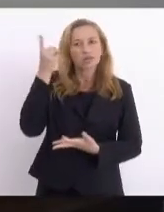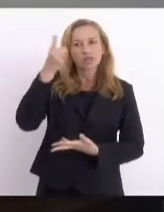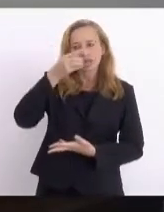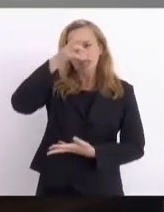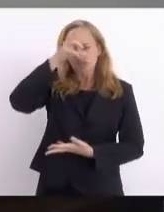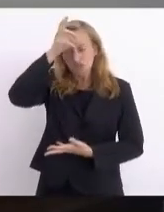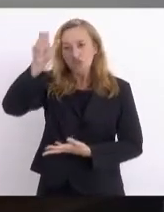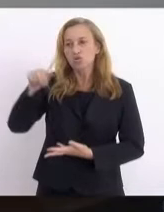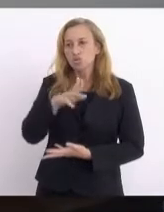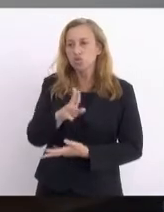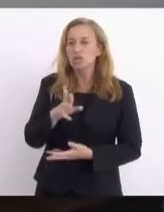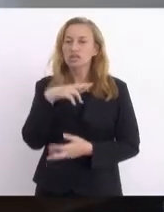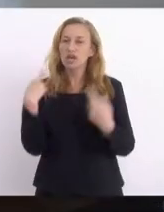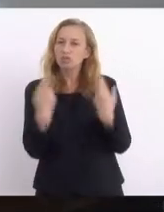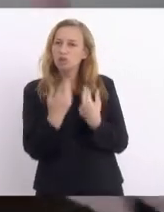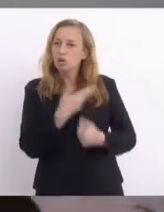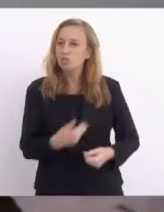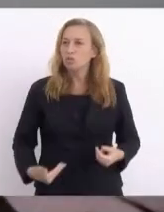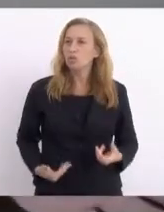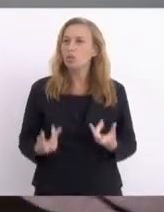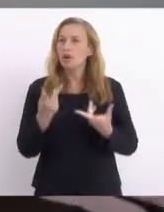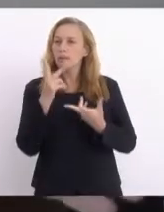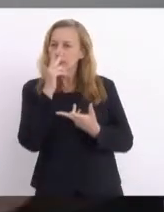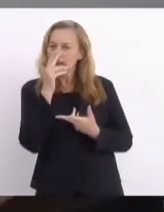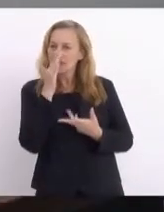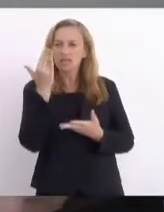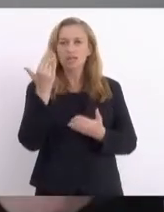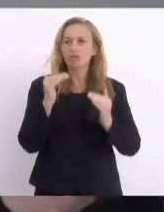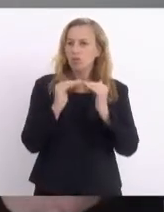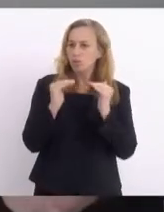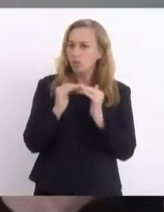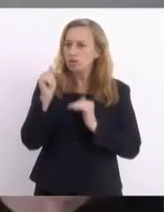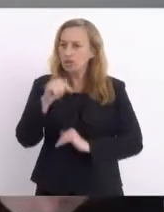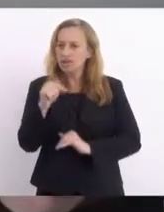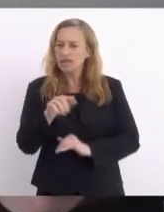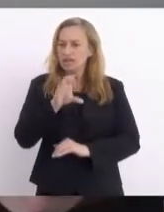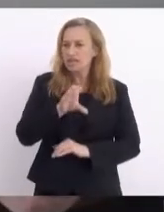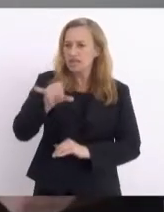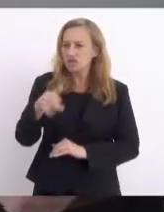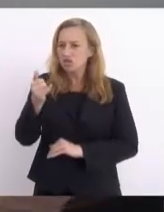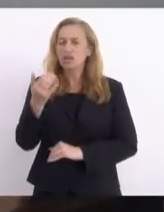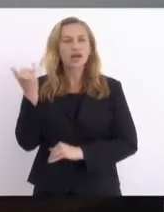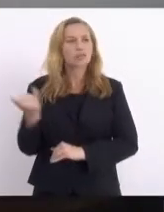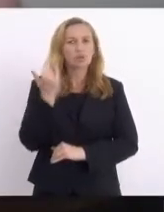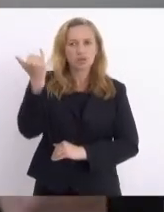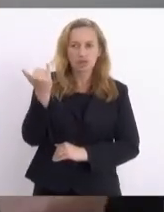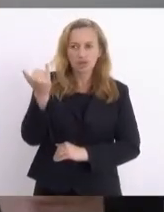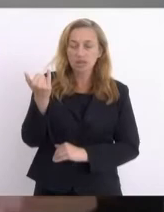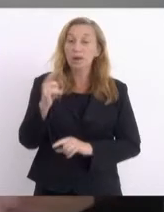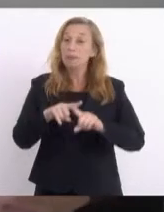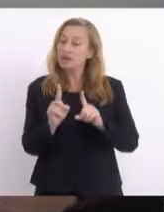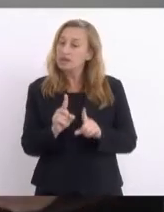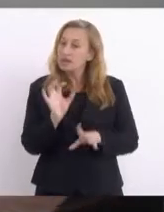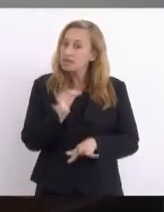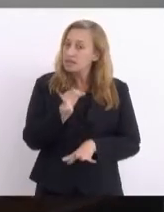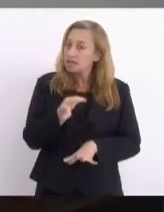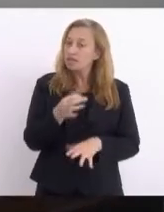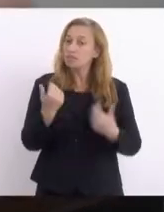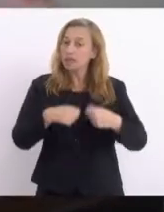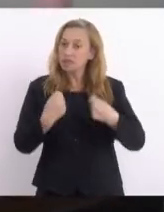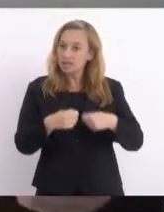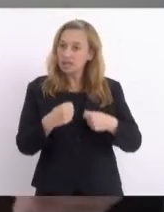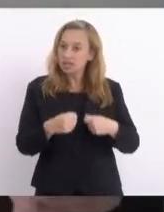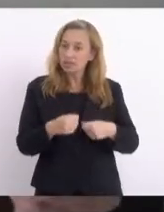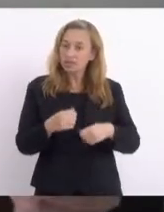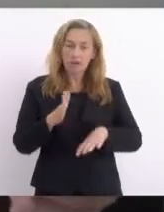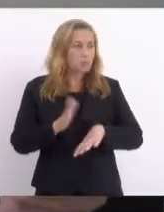essa audiência pública, que parece que é um consenso aqui, a CCJ é muito importante no exame da matéria, mas é claro que temos que fazer uma ou até